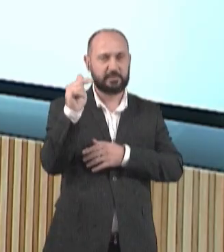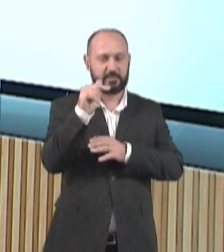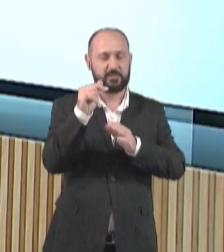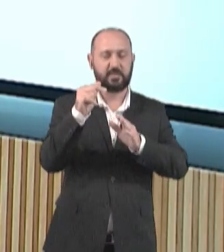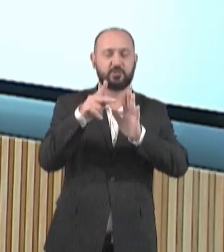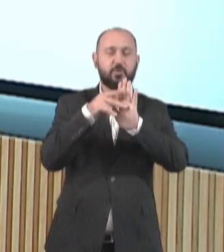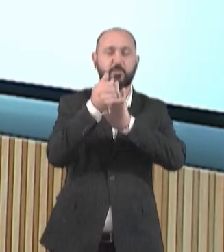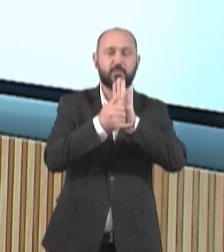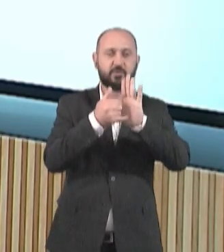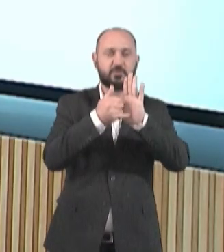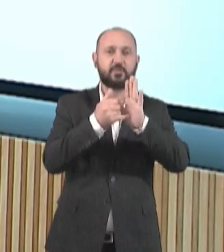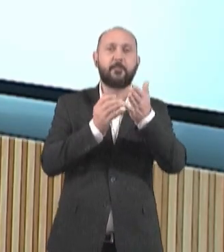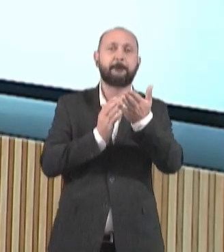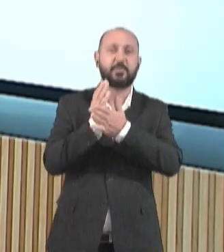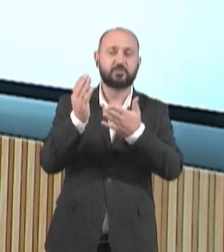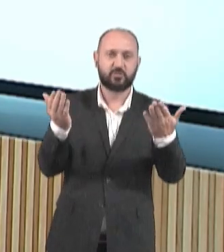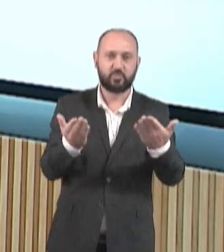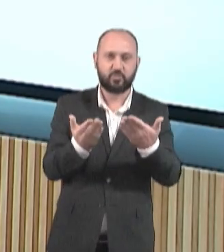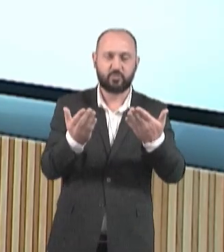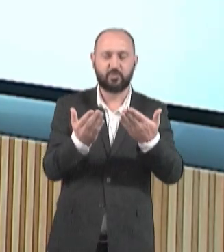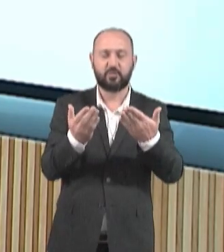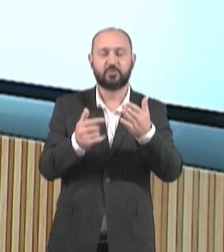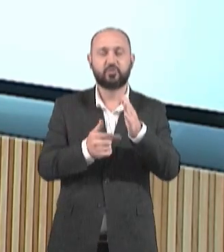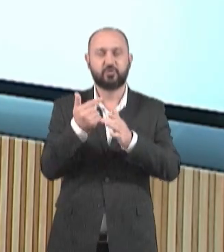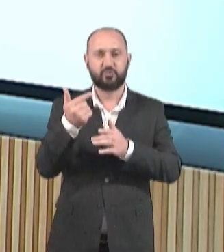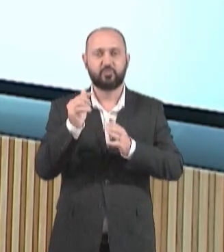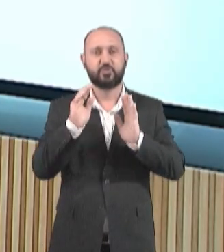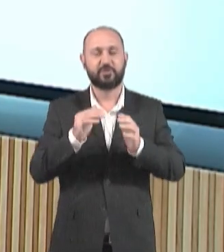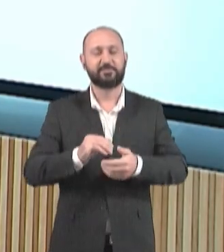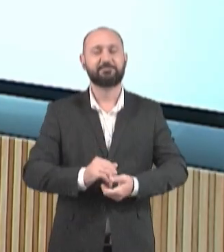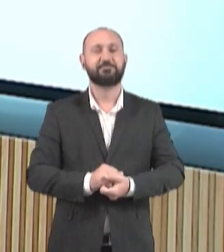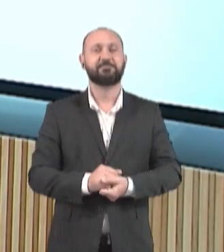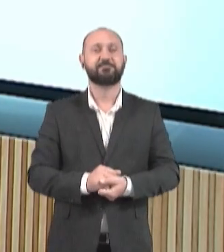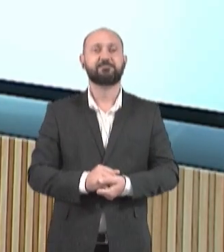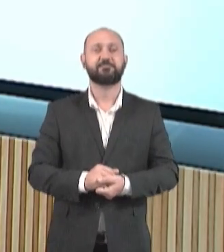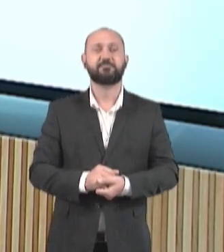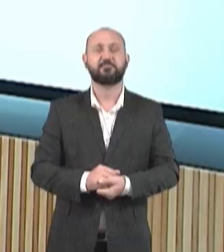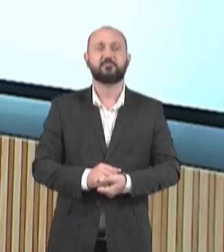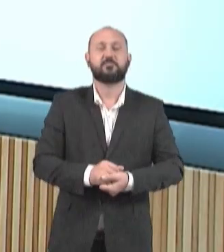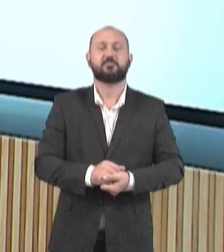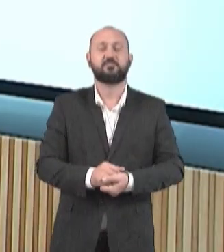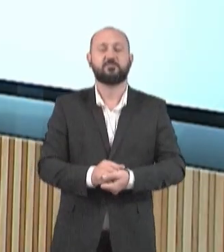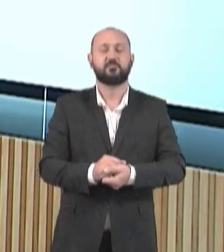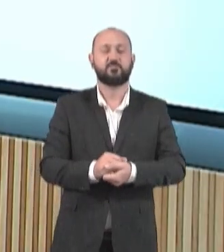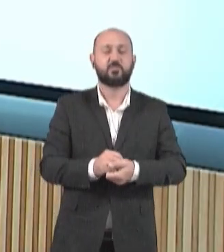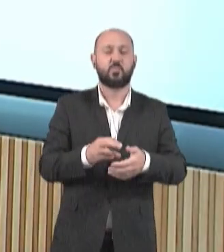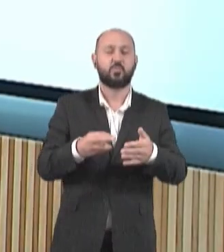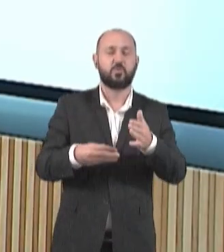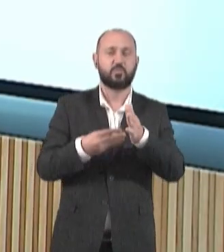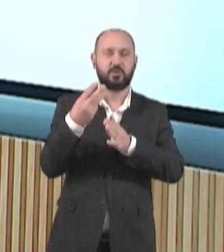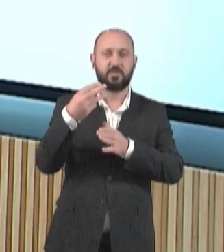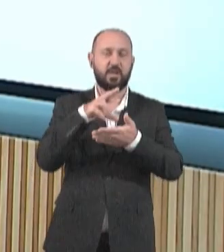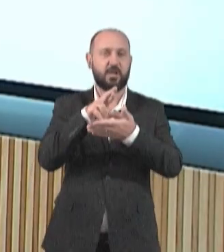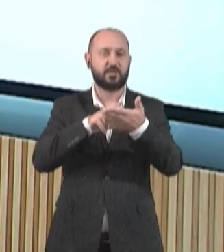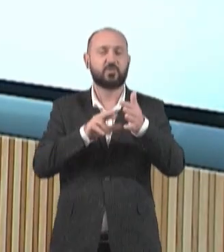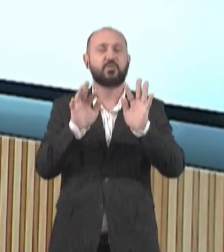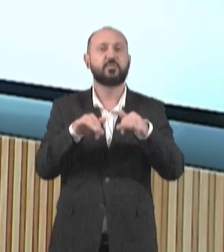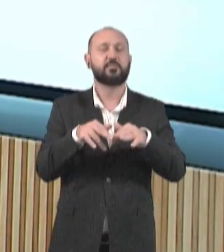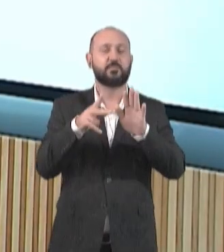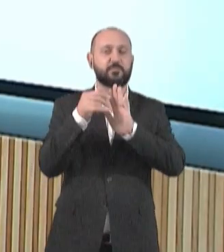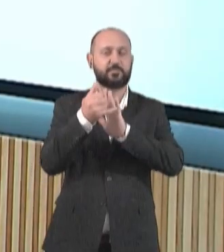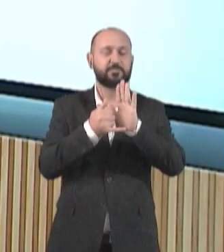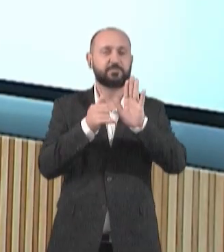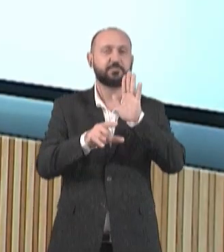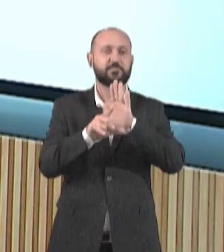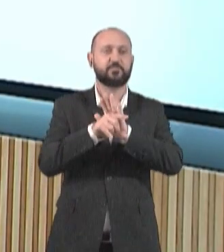177 de 2024, aprovado na sessão de hoje em segunda. O terceiro item, em redação final,